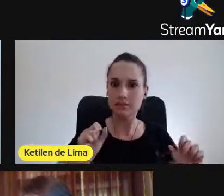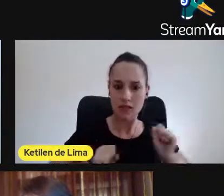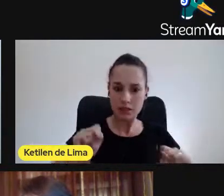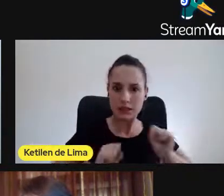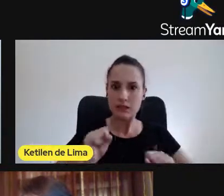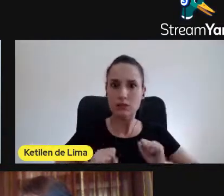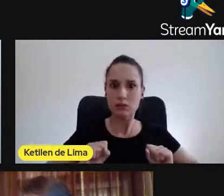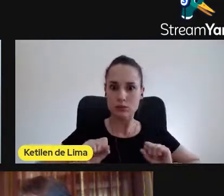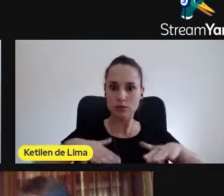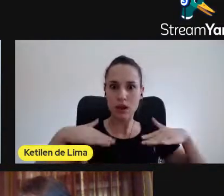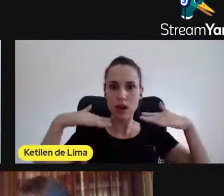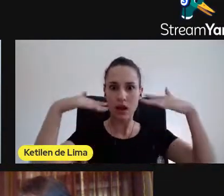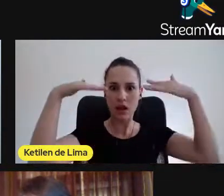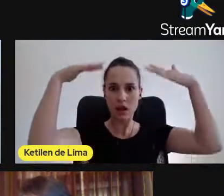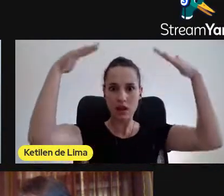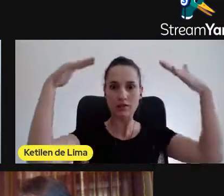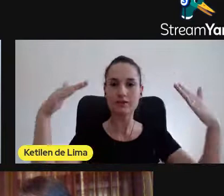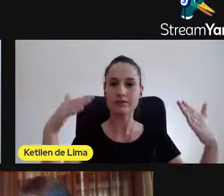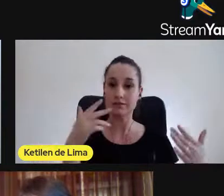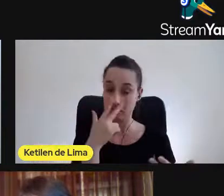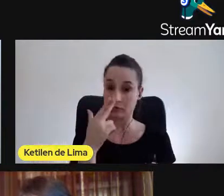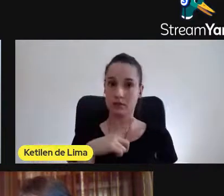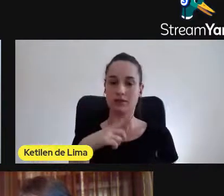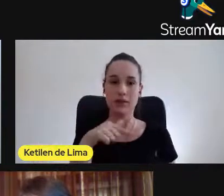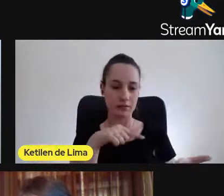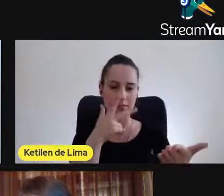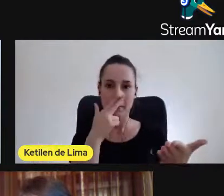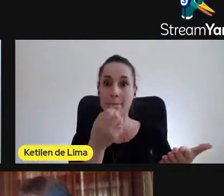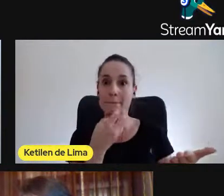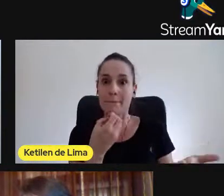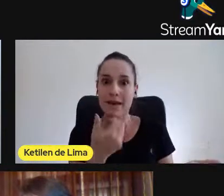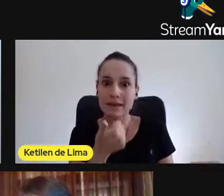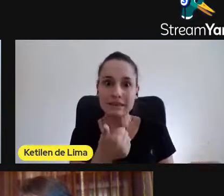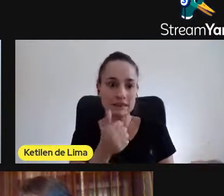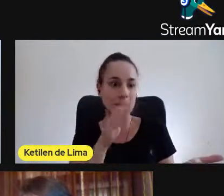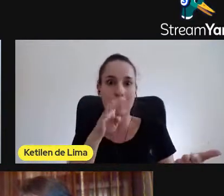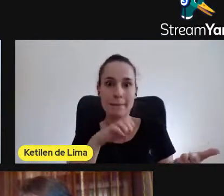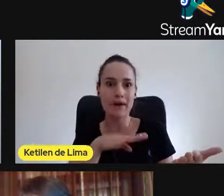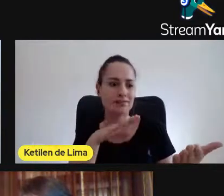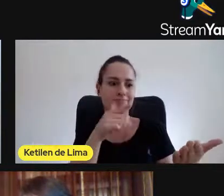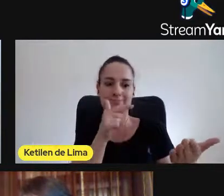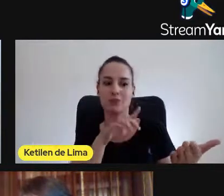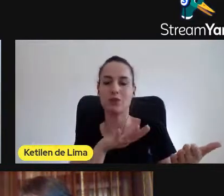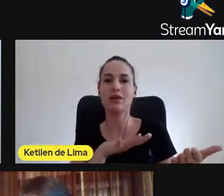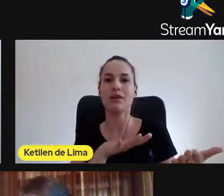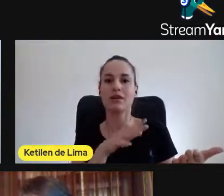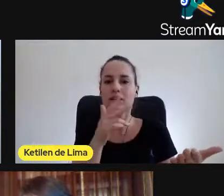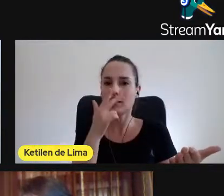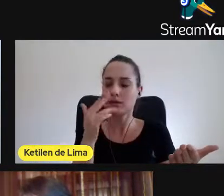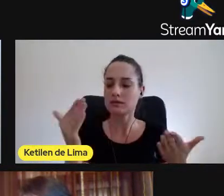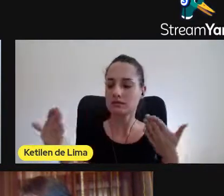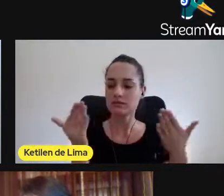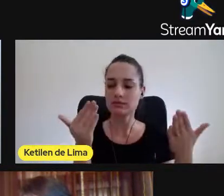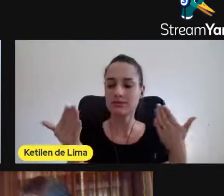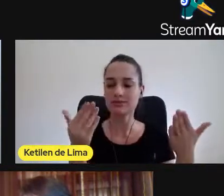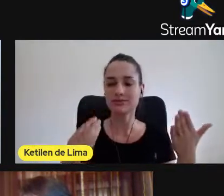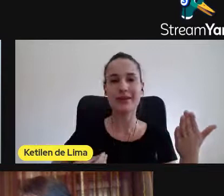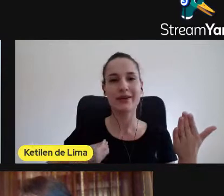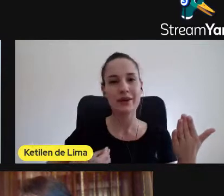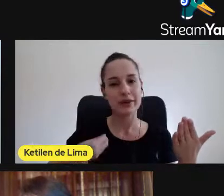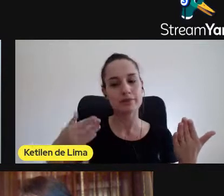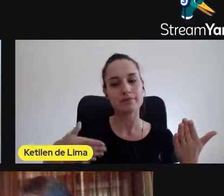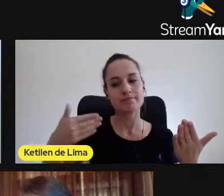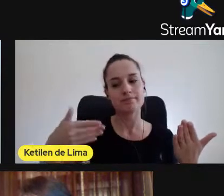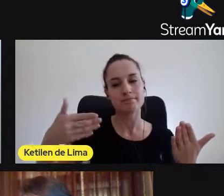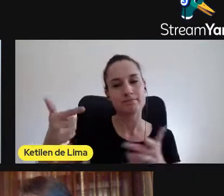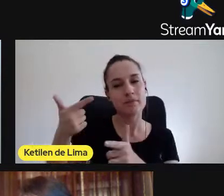ali não estava tudo bem, né? E acho que é esse que é o interessante, né? A gente tem passado por muitos